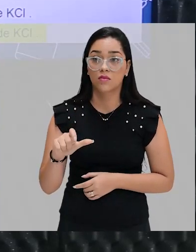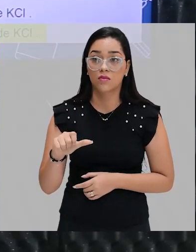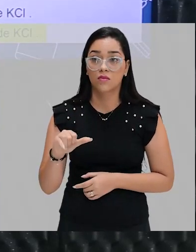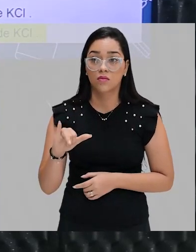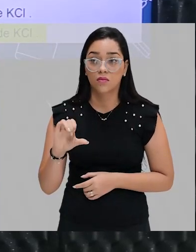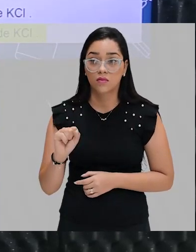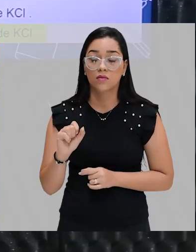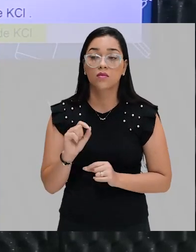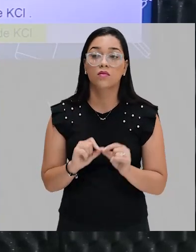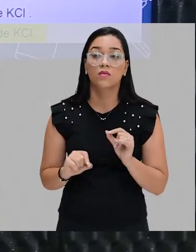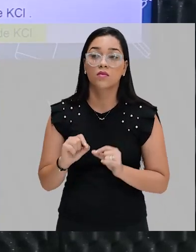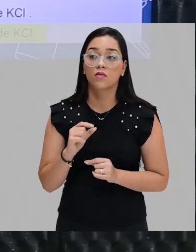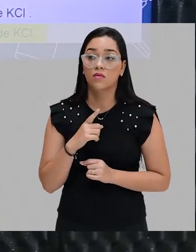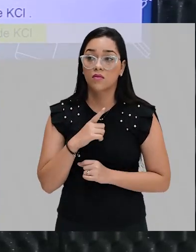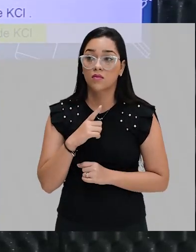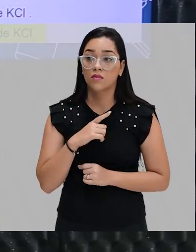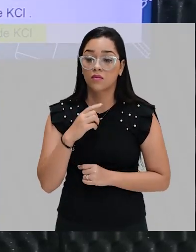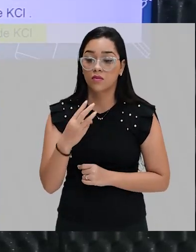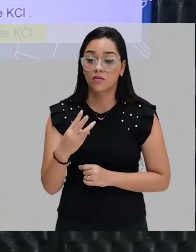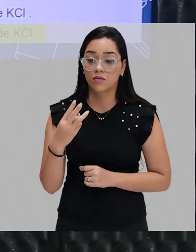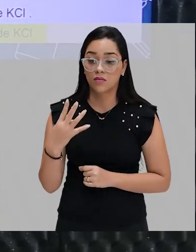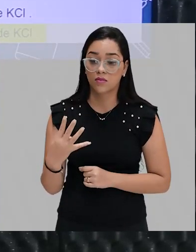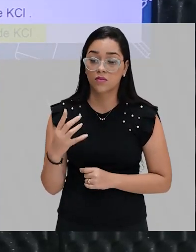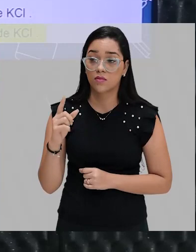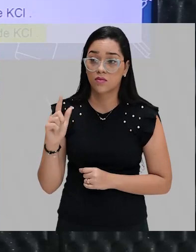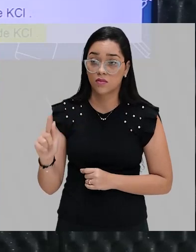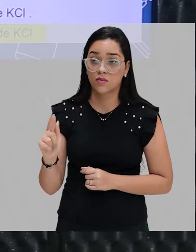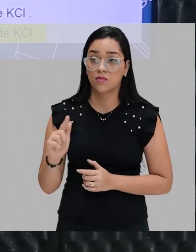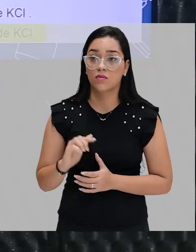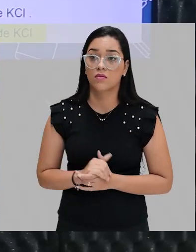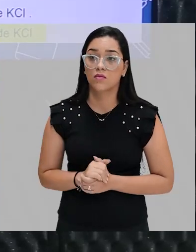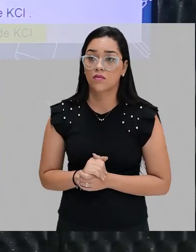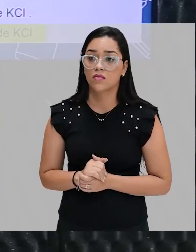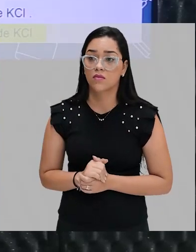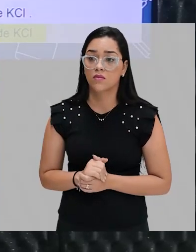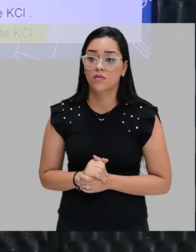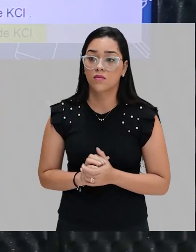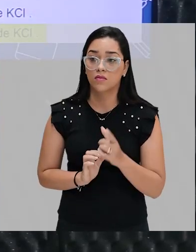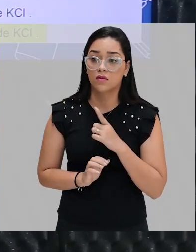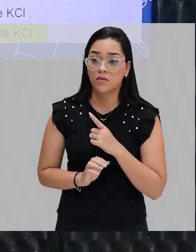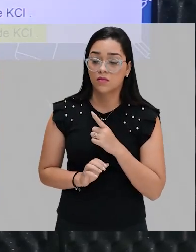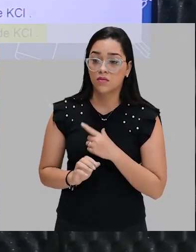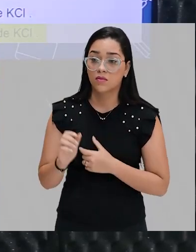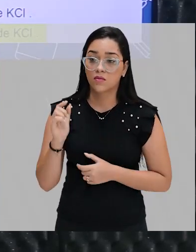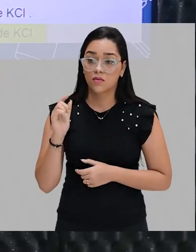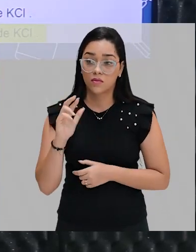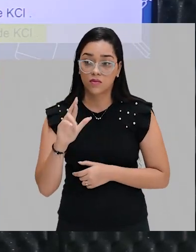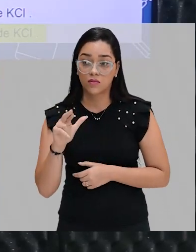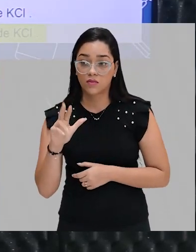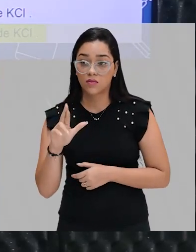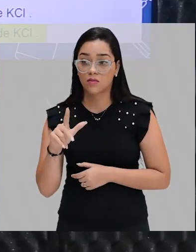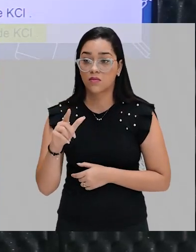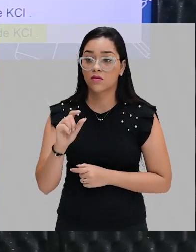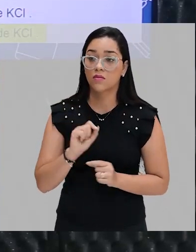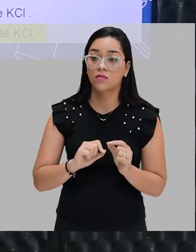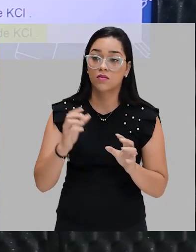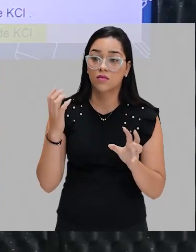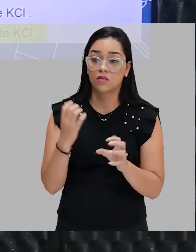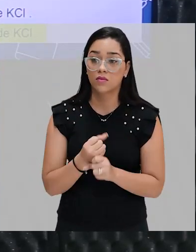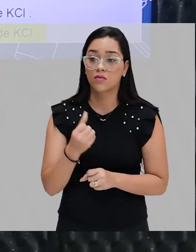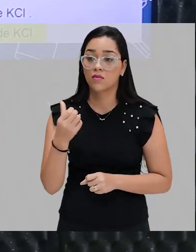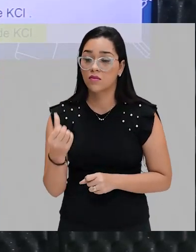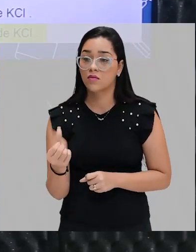a solubilidade cai para 34 gramas. Se a gente pegar a diferença de 40 para 34, dá